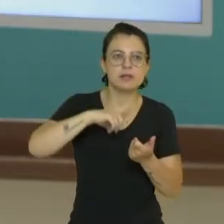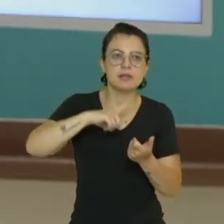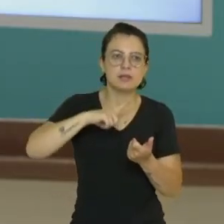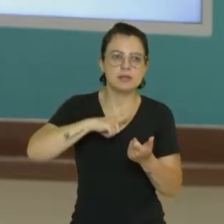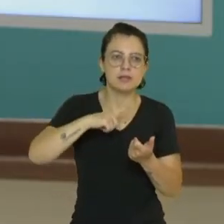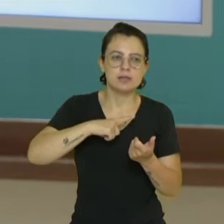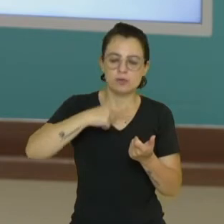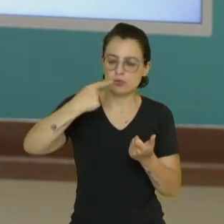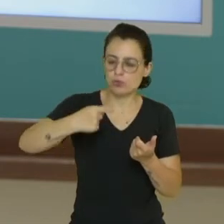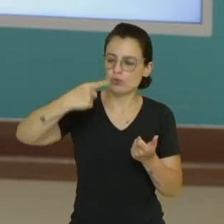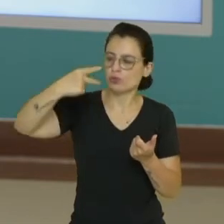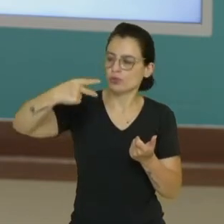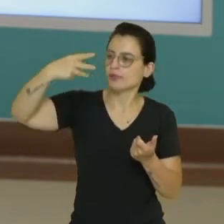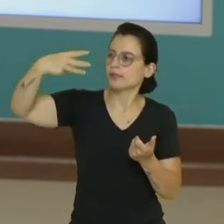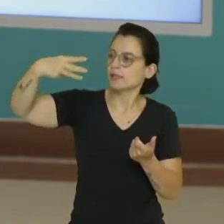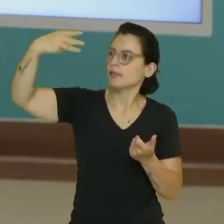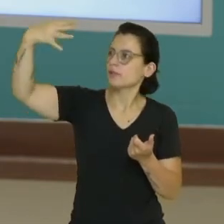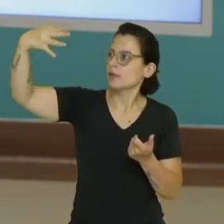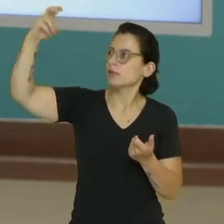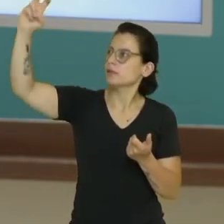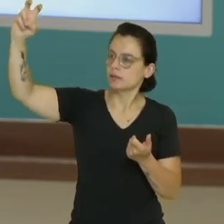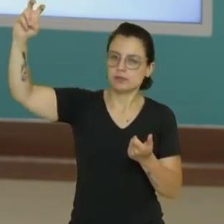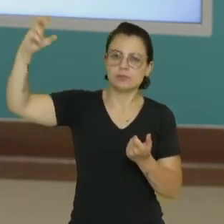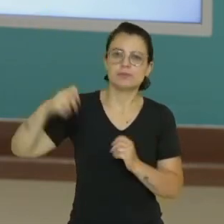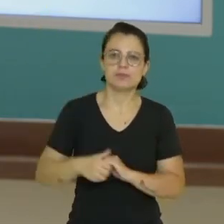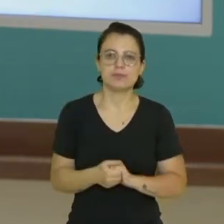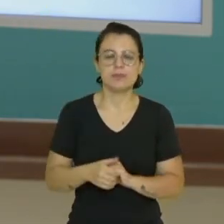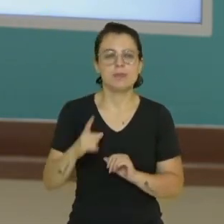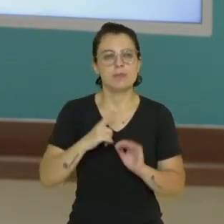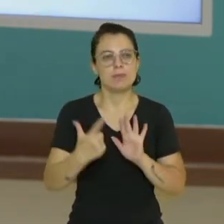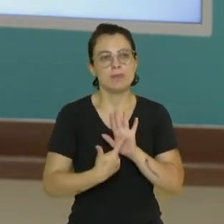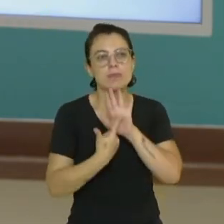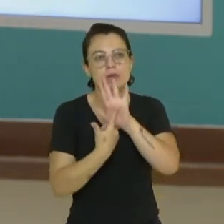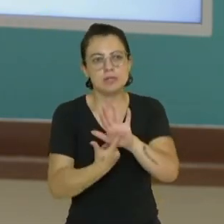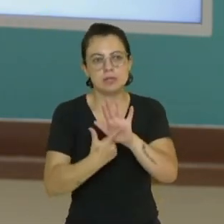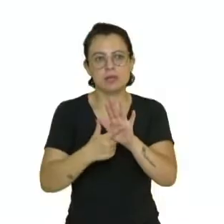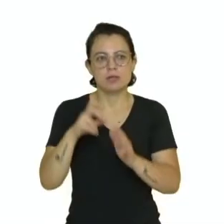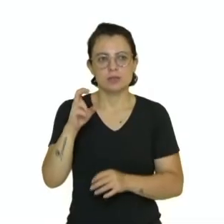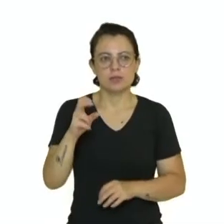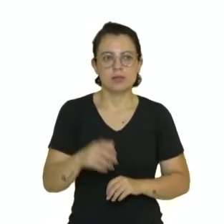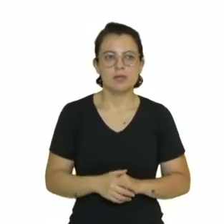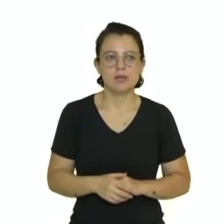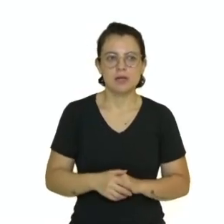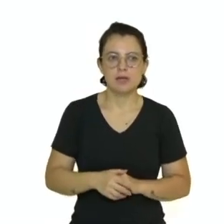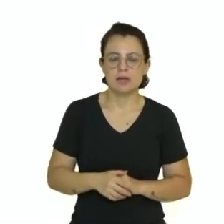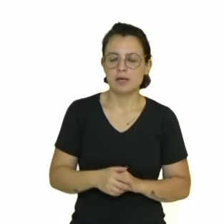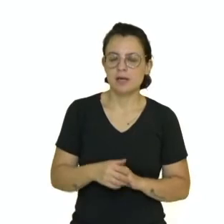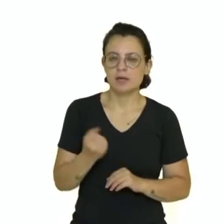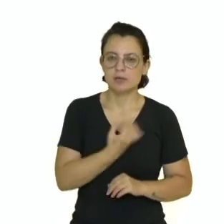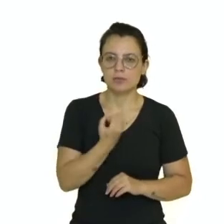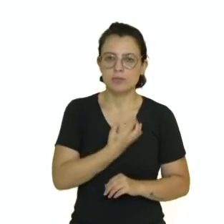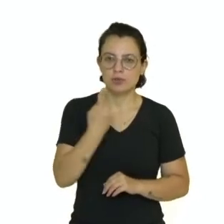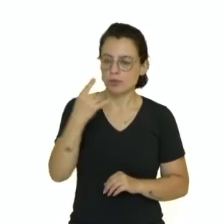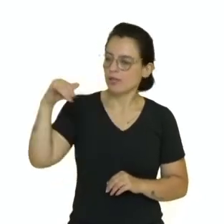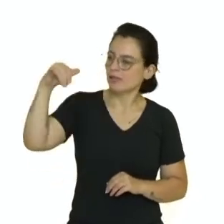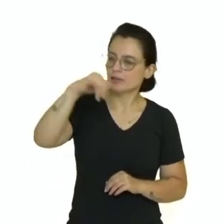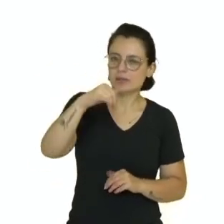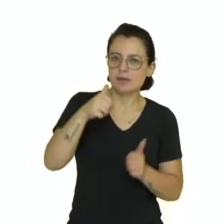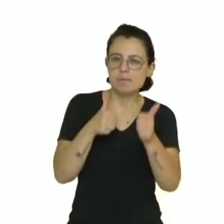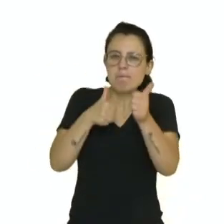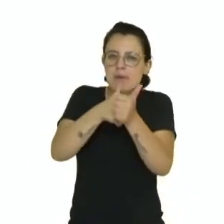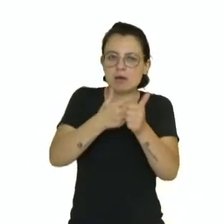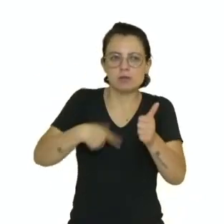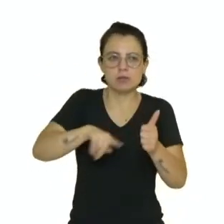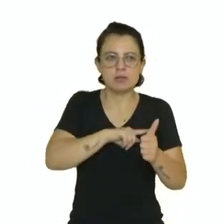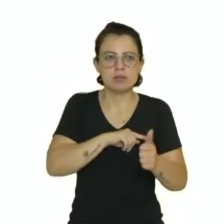está numerado de 1 até 5, mostrando essas 5 camadas. Então, a número 1, onde tem um avião, é a mais próxima